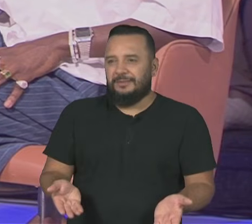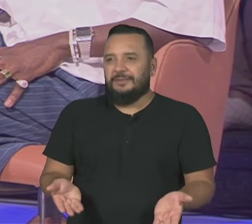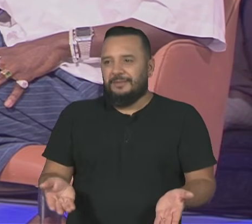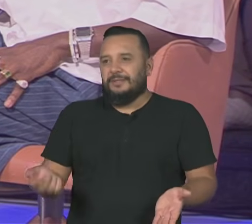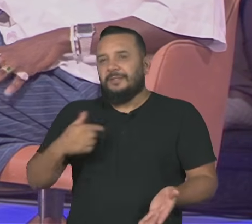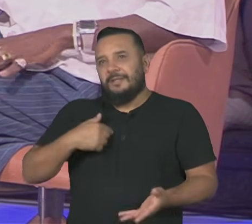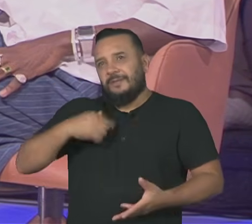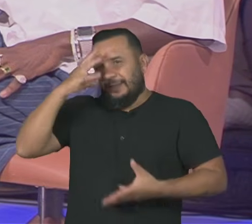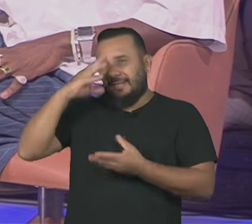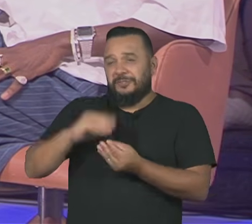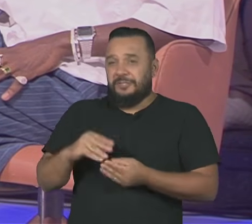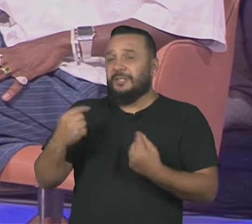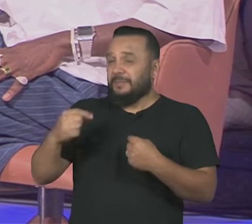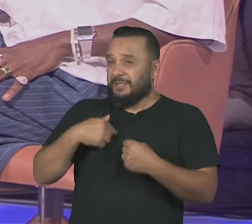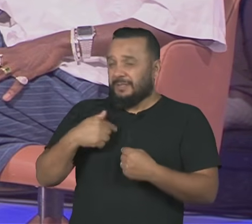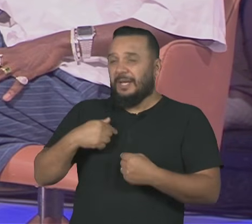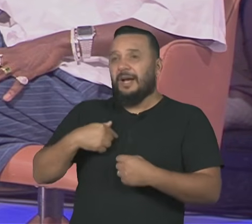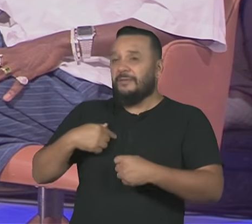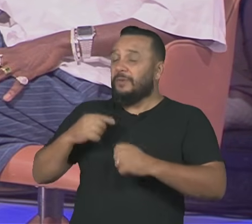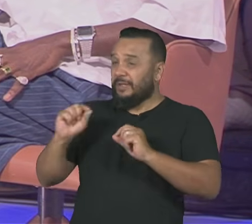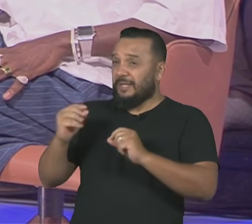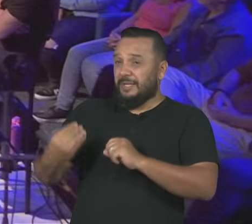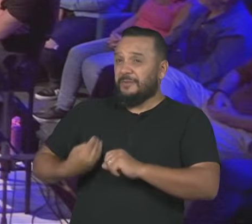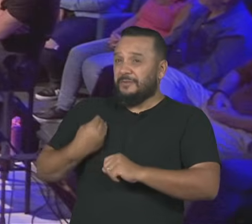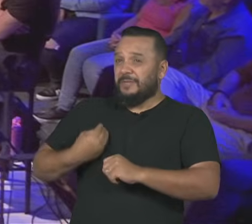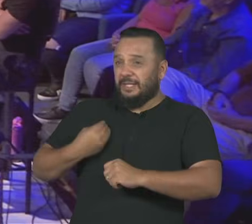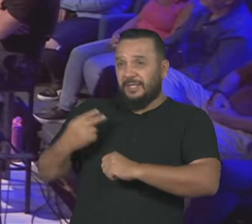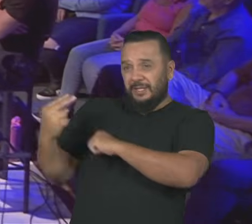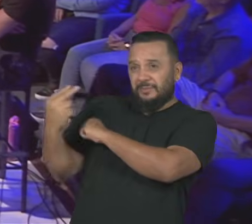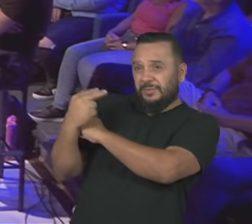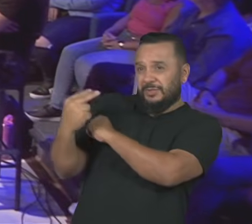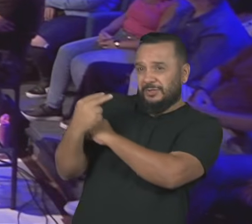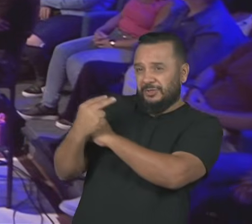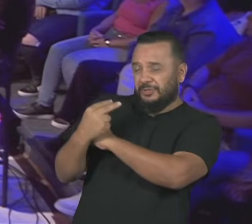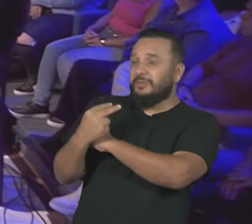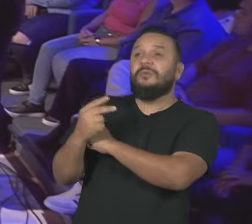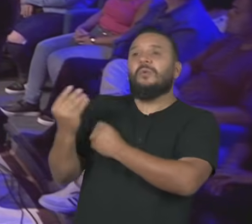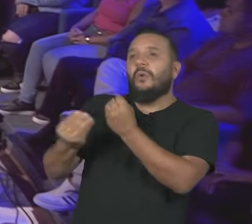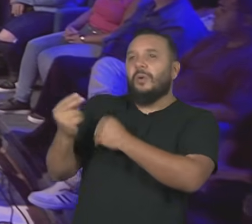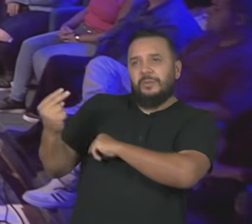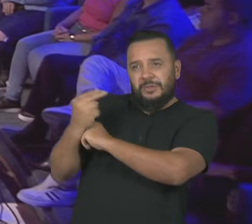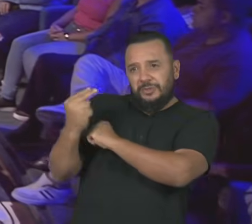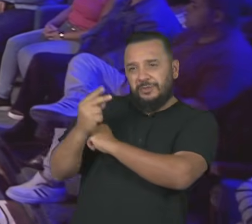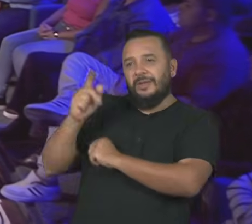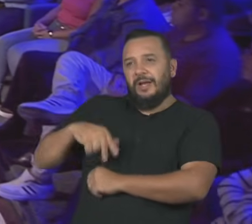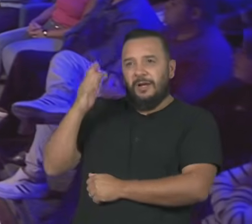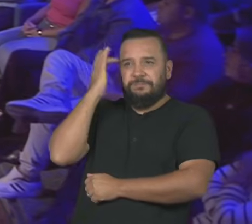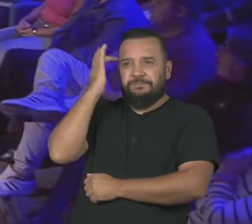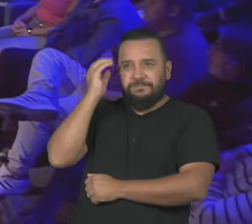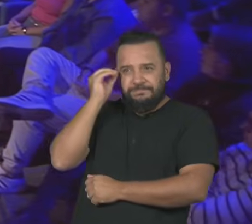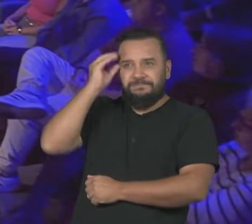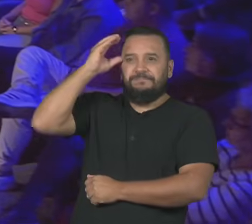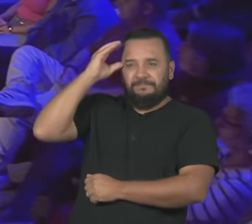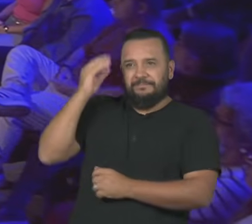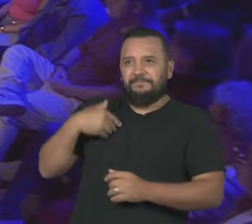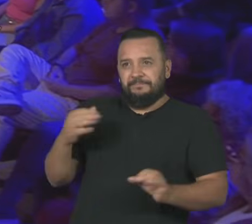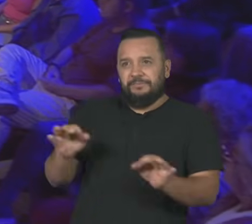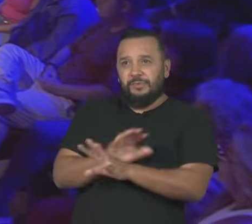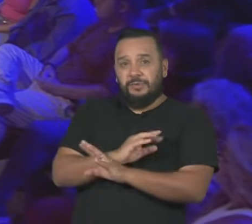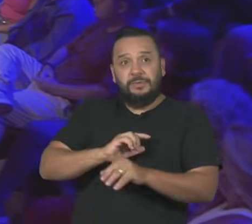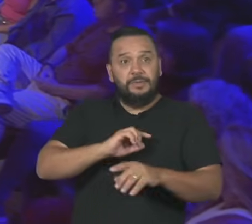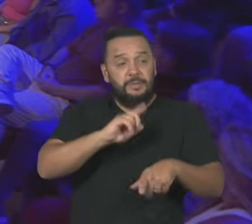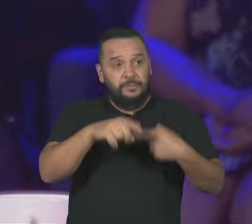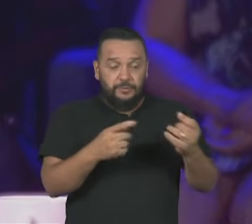precisava estar armado para essa luta que é a vida. E não tem arma melhor do que estar bem educado ali, estar pronto. A gente volta falando